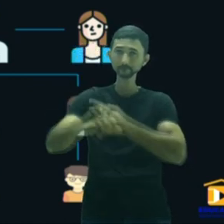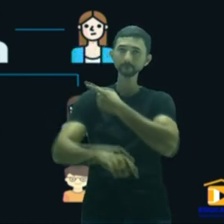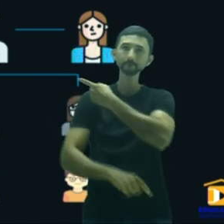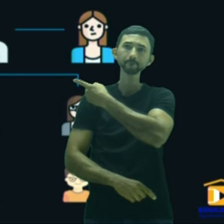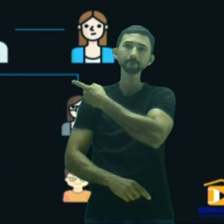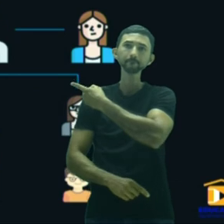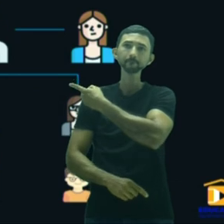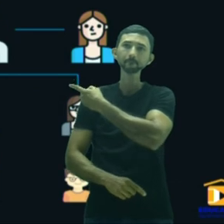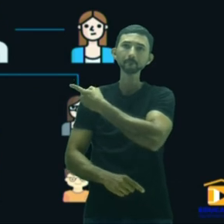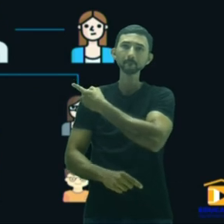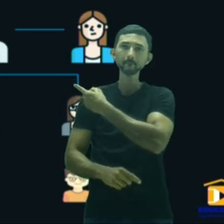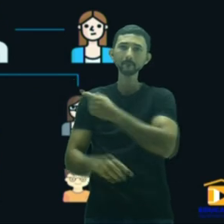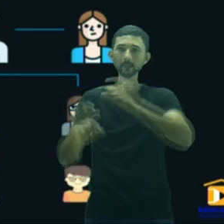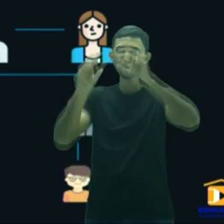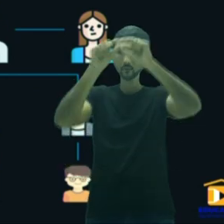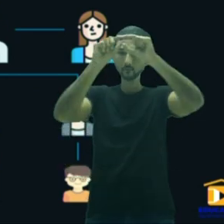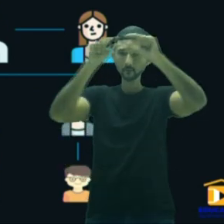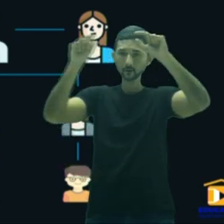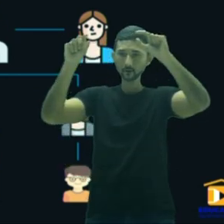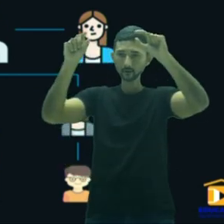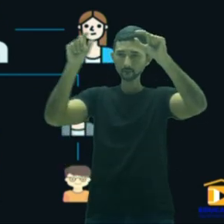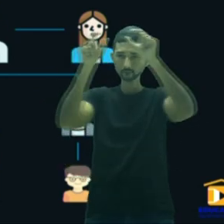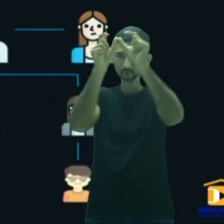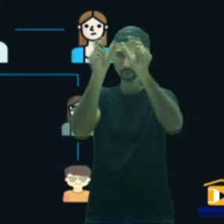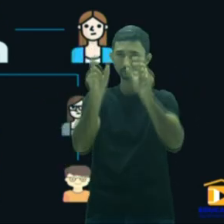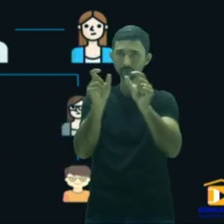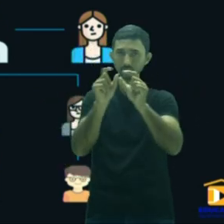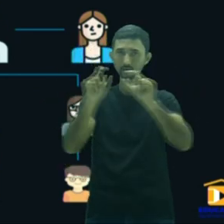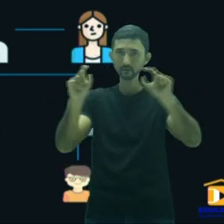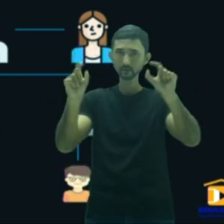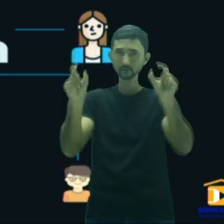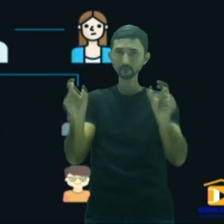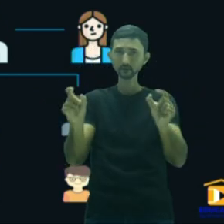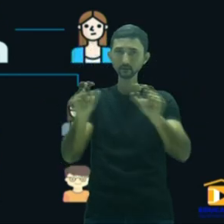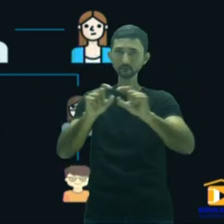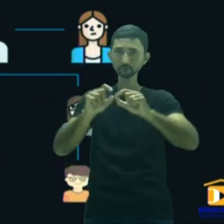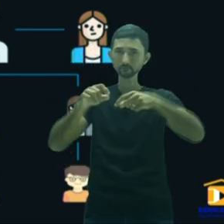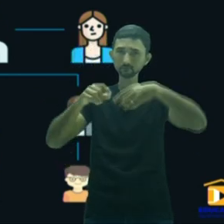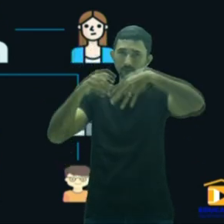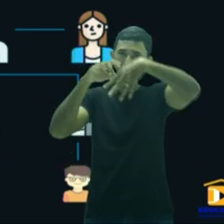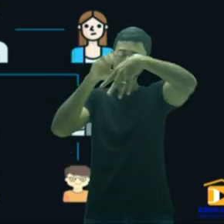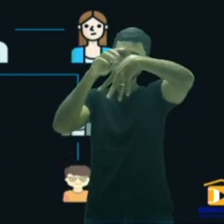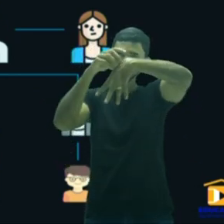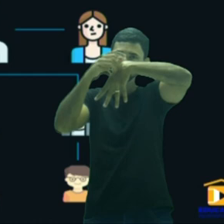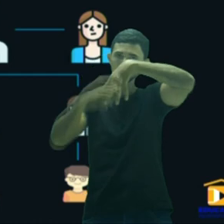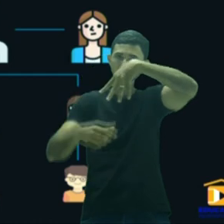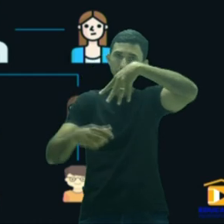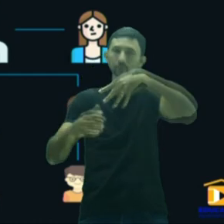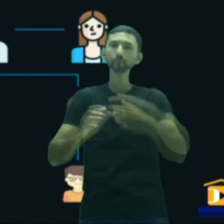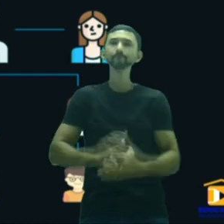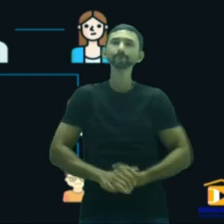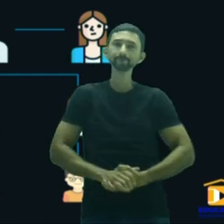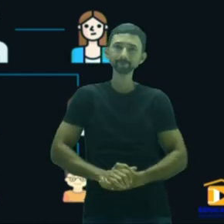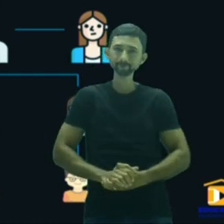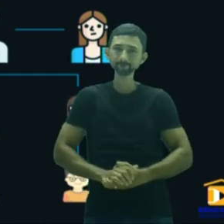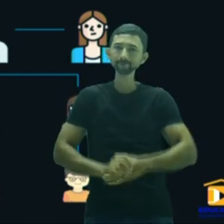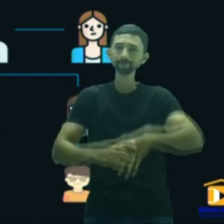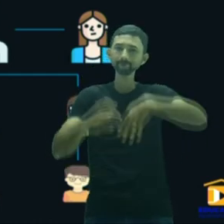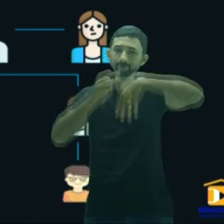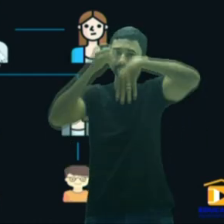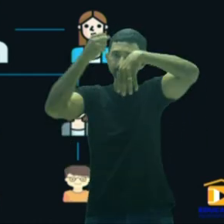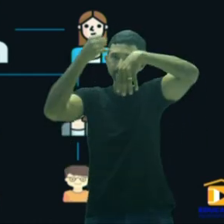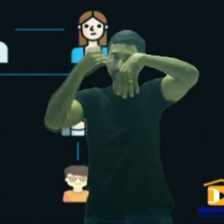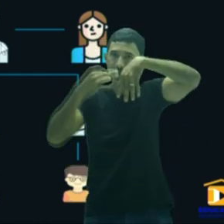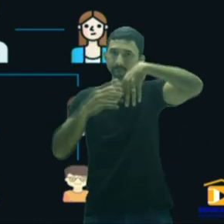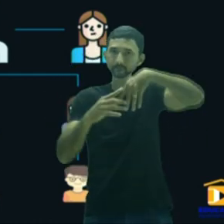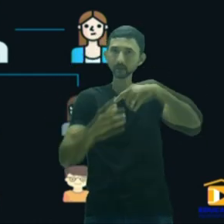uma simbologia de quem? Uma simbologia da tua família, né? O que nós podemos chamar de árvore genealógica. Tá?